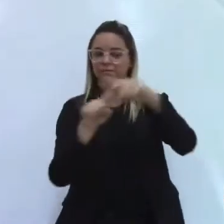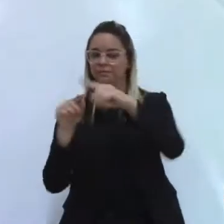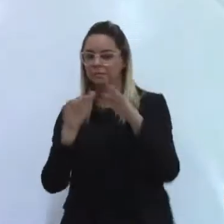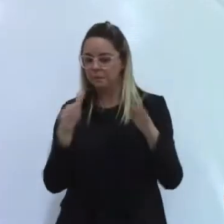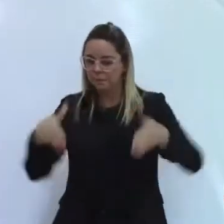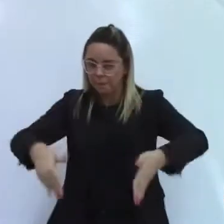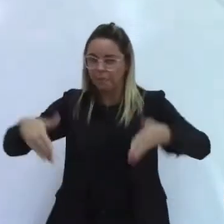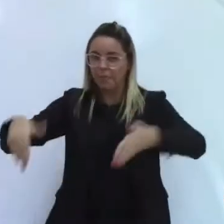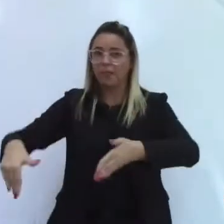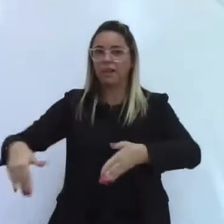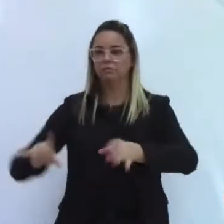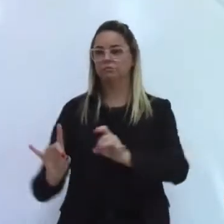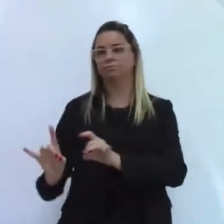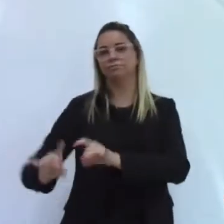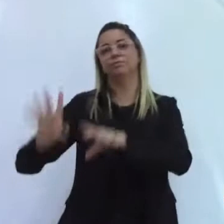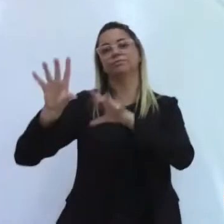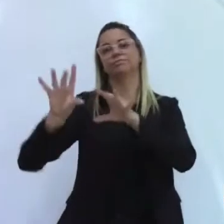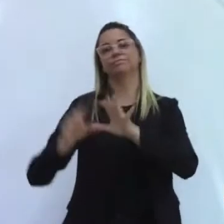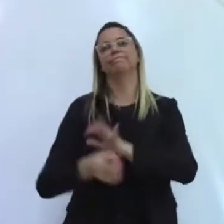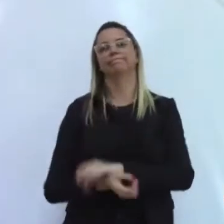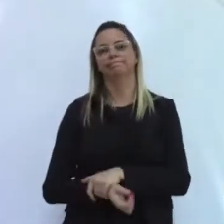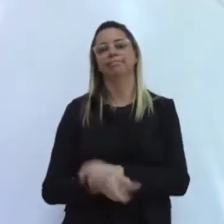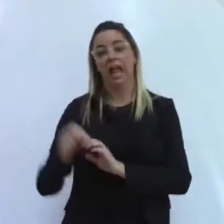o abandono.